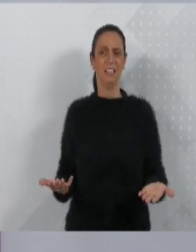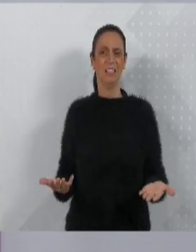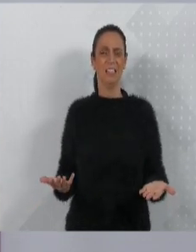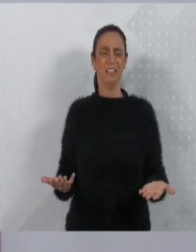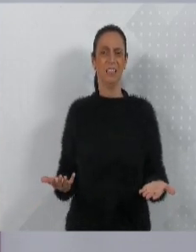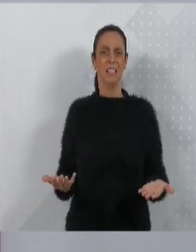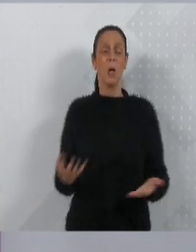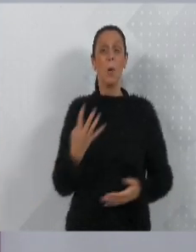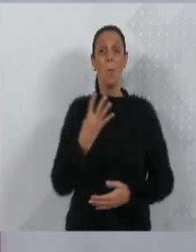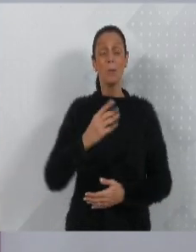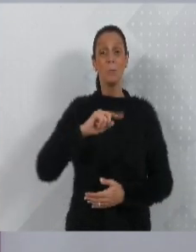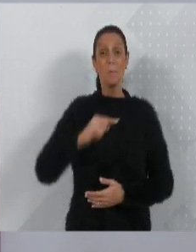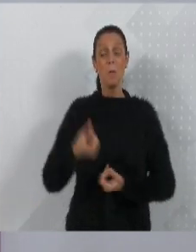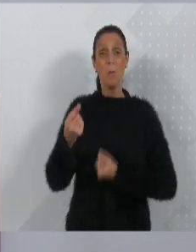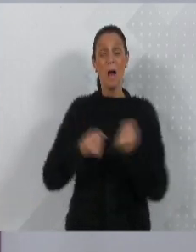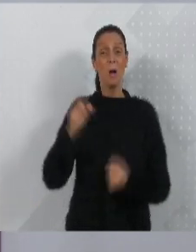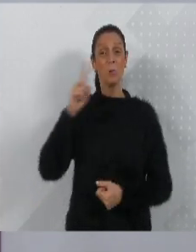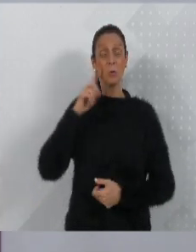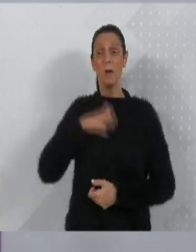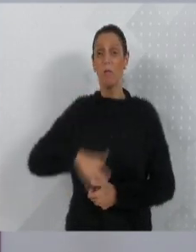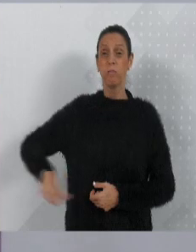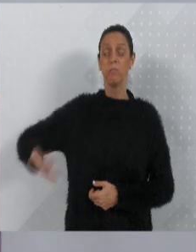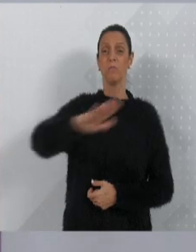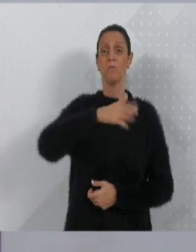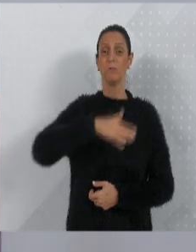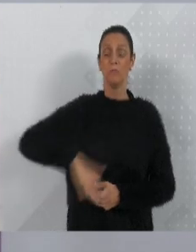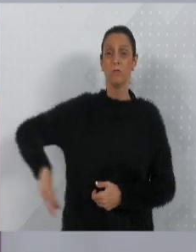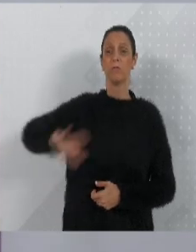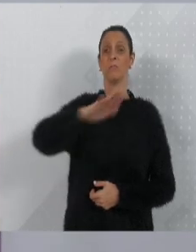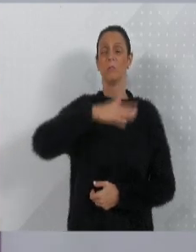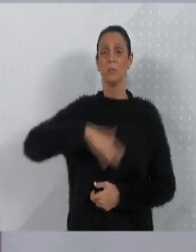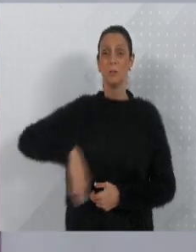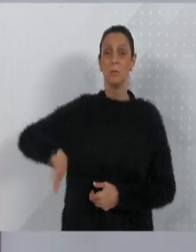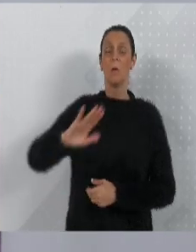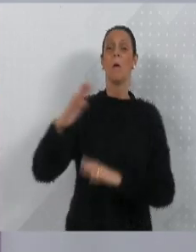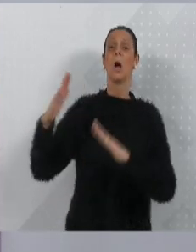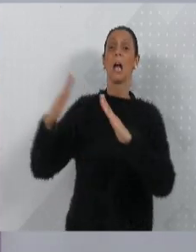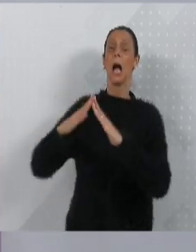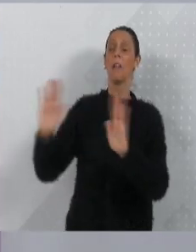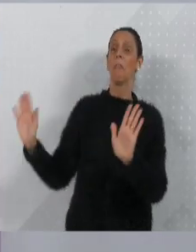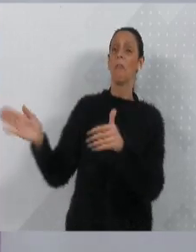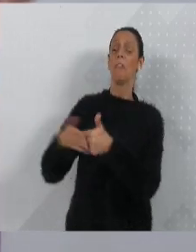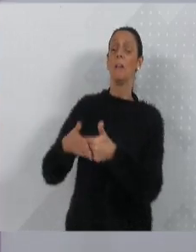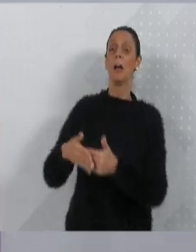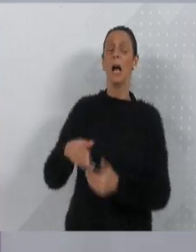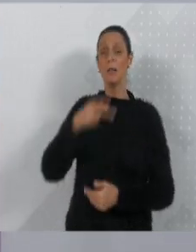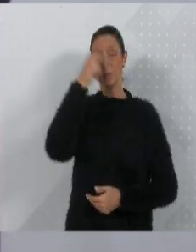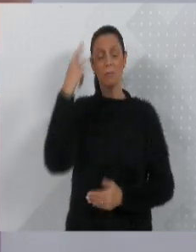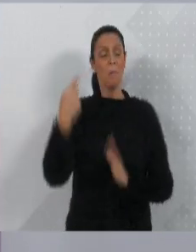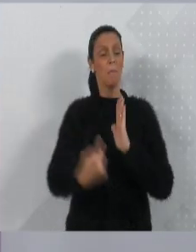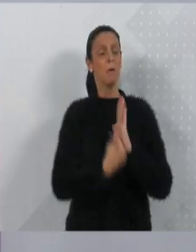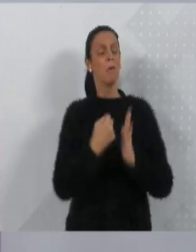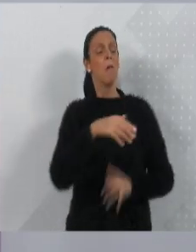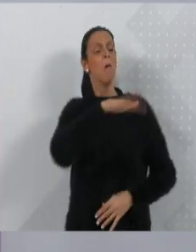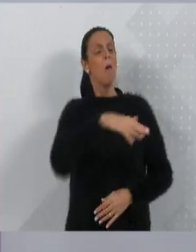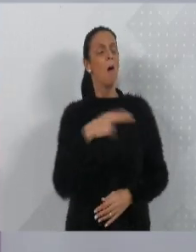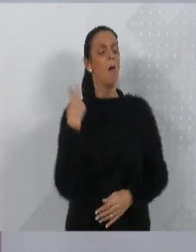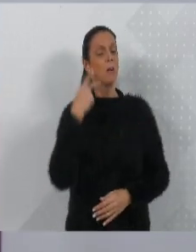4000 carros por dia e todo dia eu fico recebendo e nada alemão e nada o que que vocês estão fazendo alemão que vereador do bairro é esse